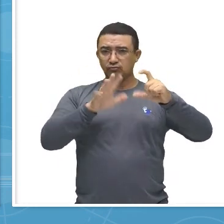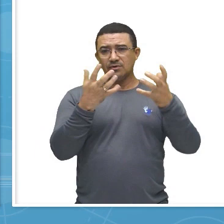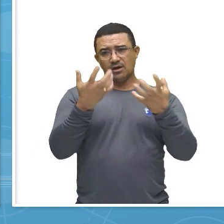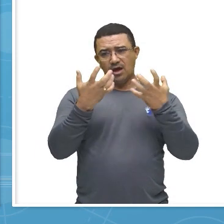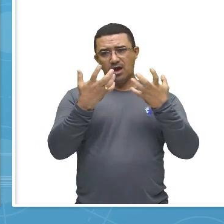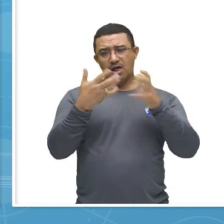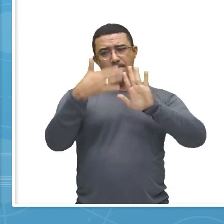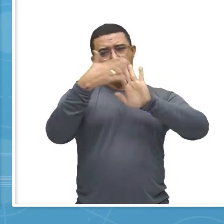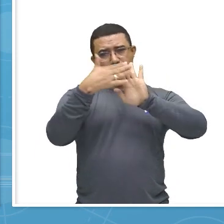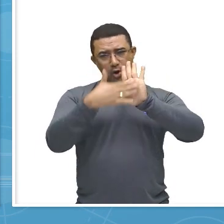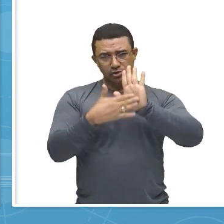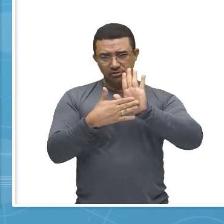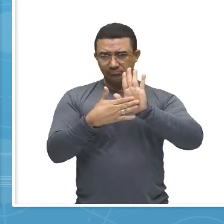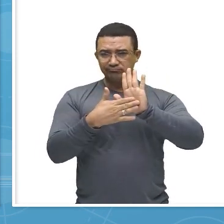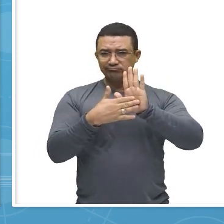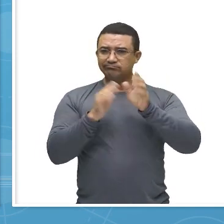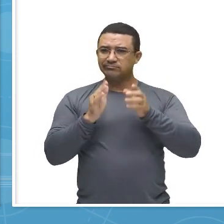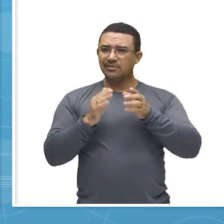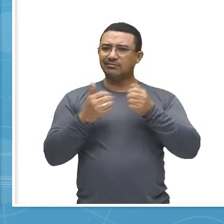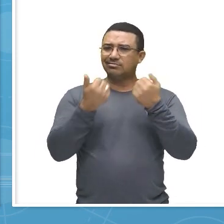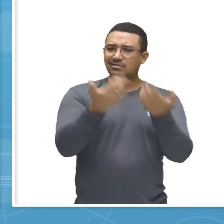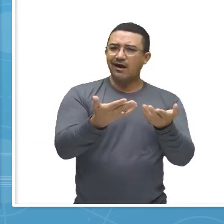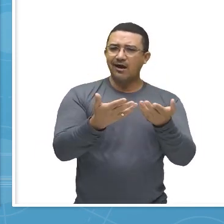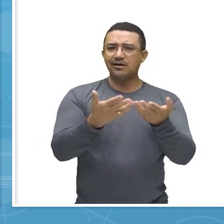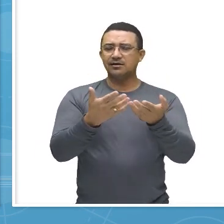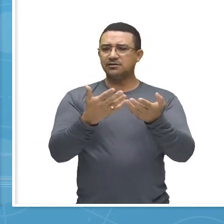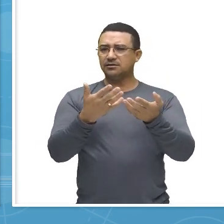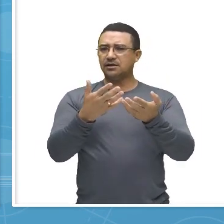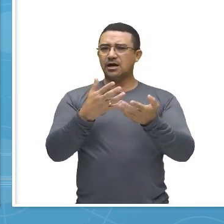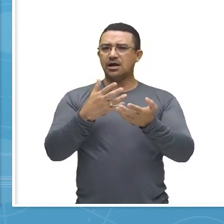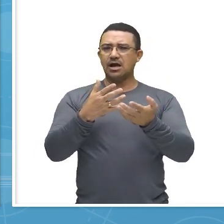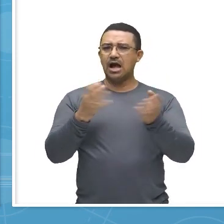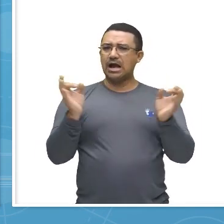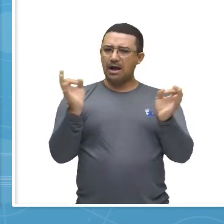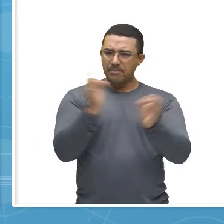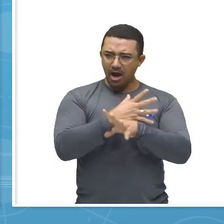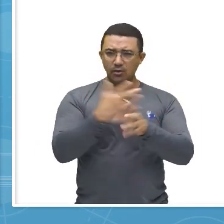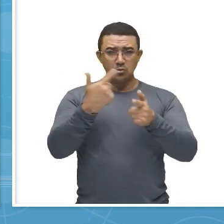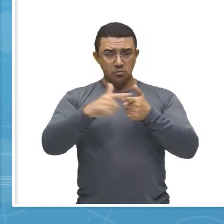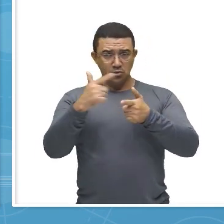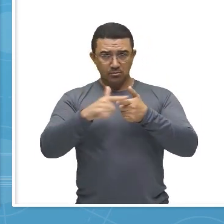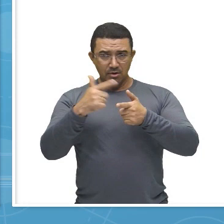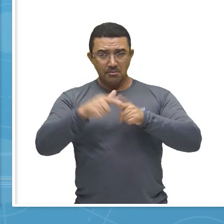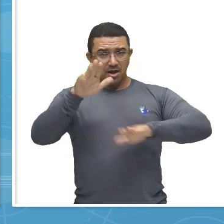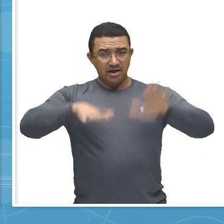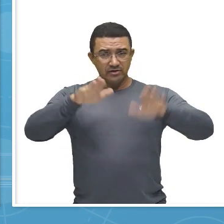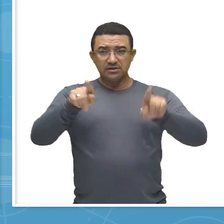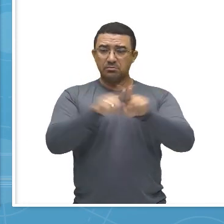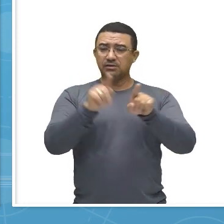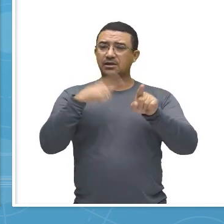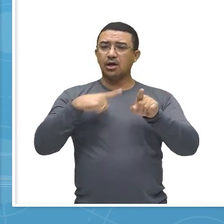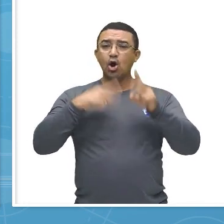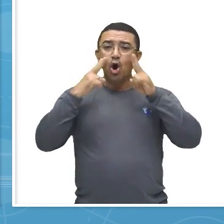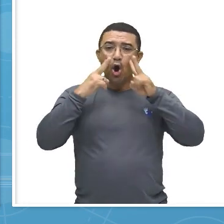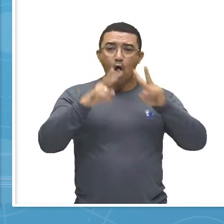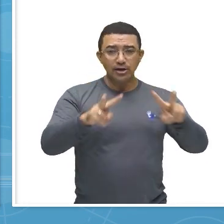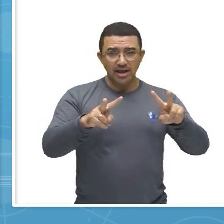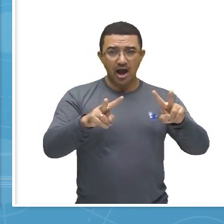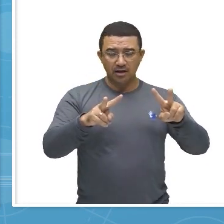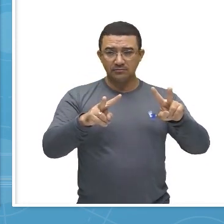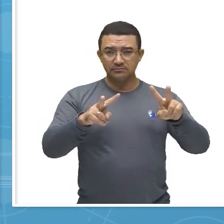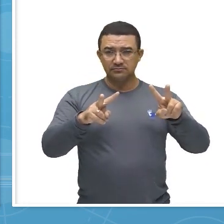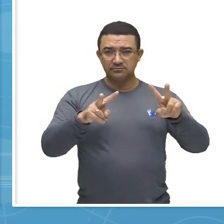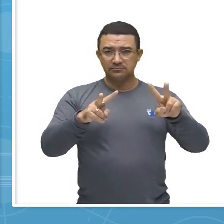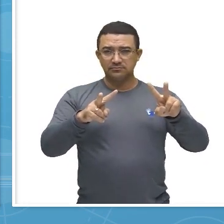diversos problemas abordados, mas sim suscitar reflexão e olhar crítico. Olha aí, uma das